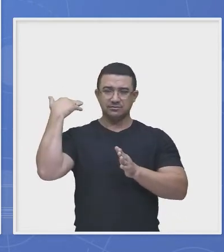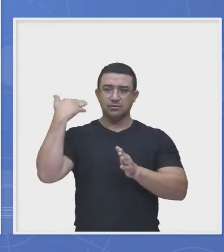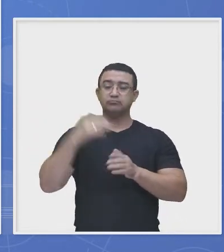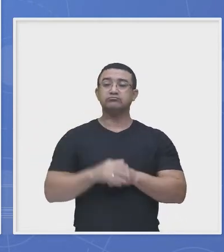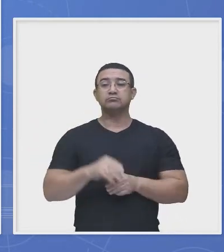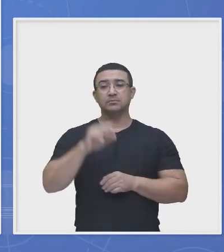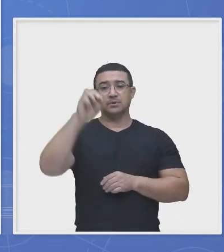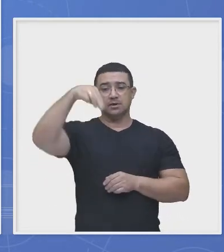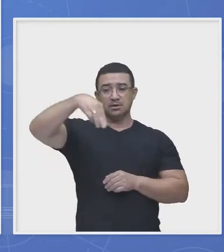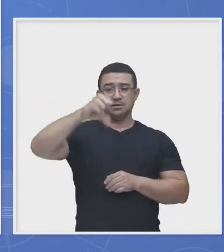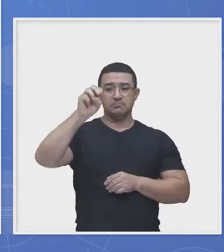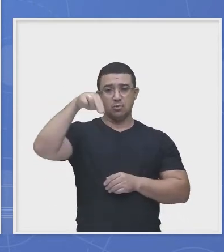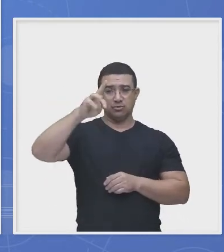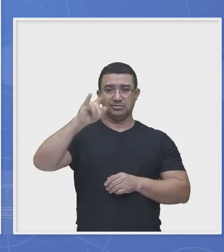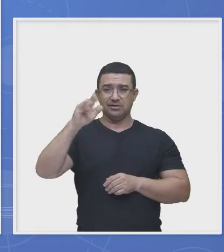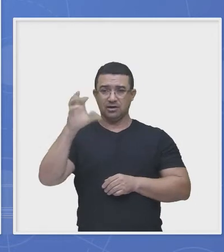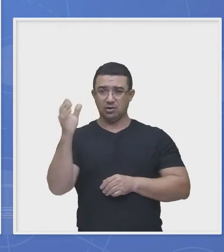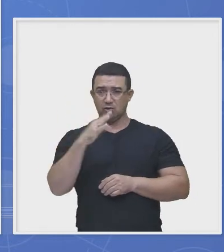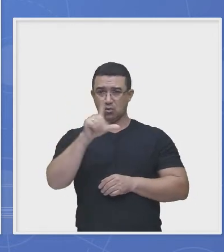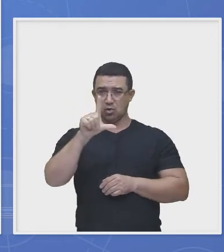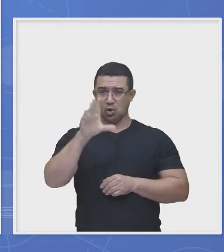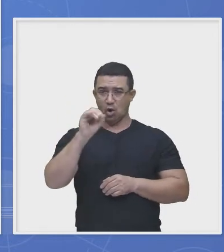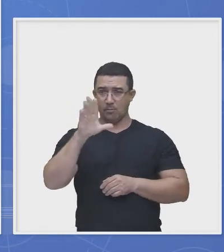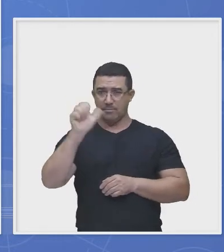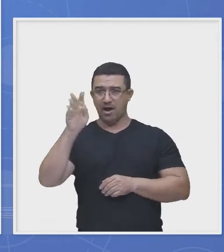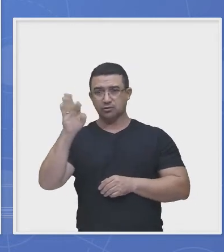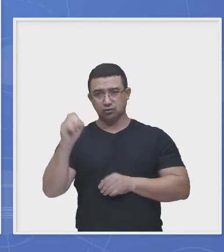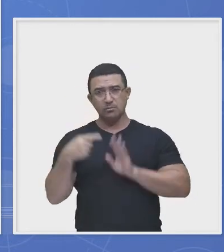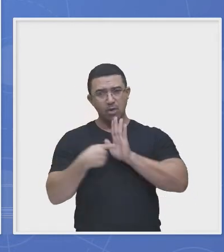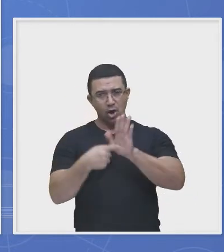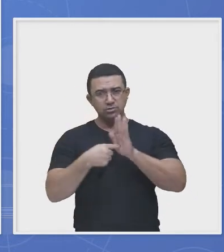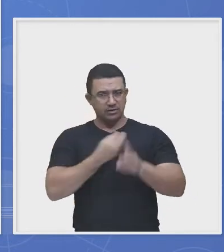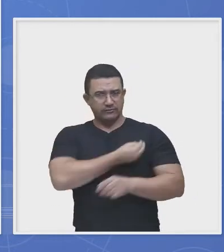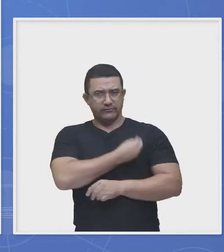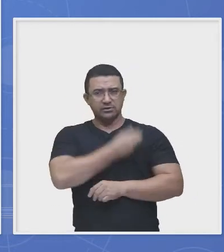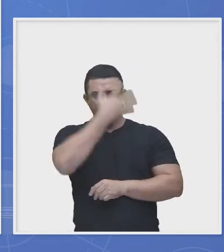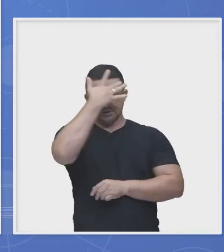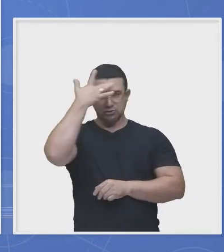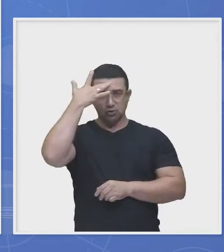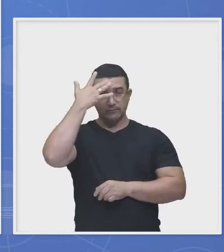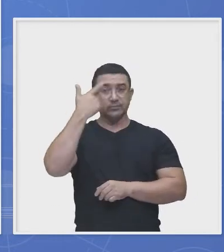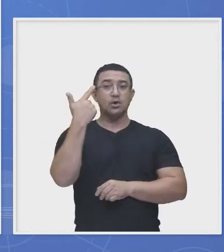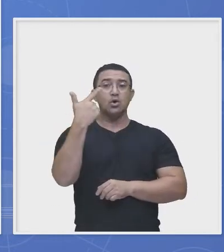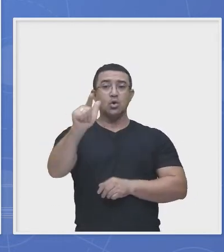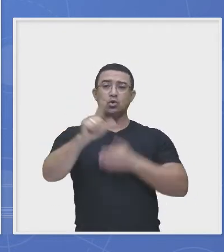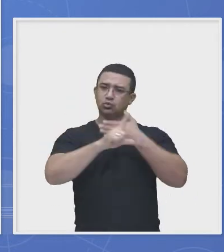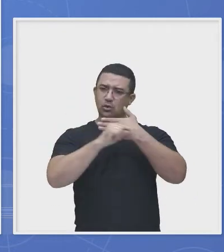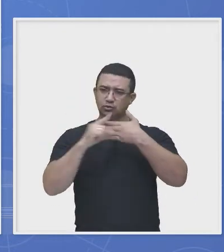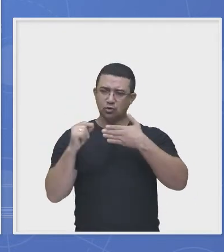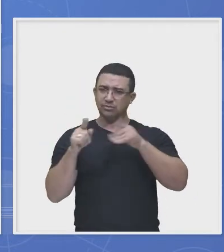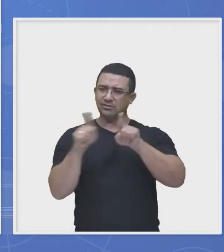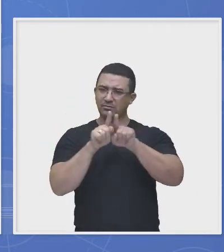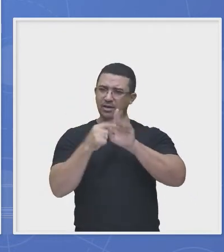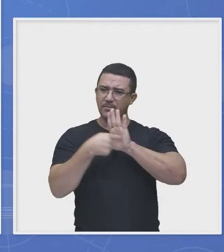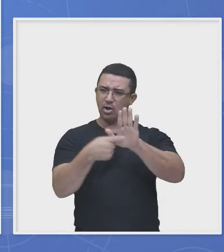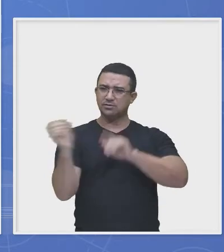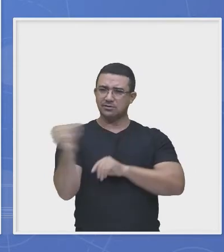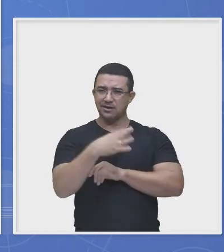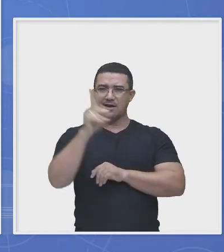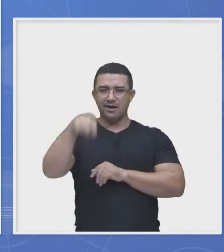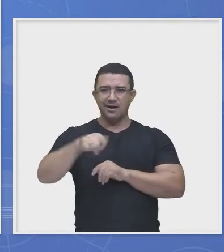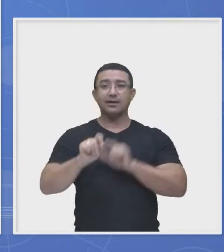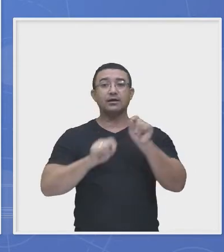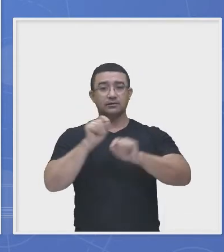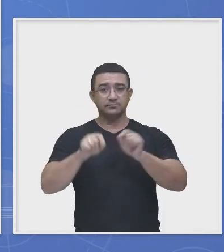inovação nesse ponto. Outro autor que vai trazer inovação para a gente é exatamente o Augusto dos